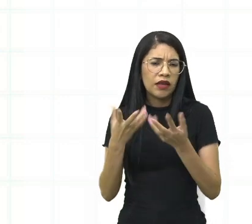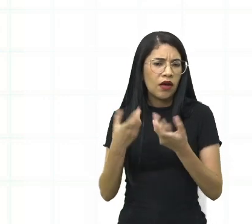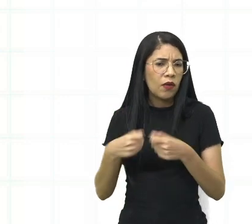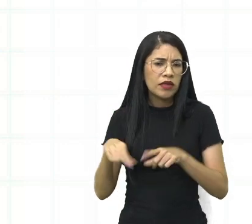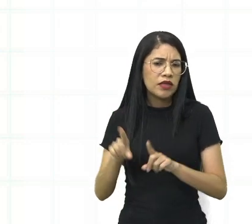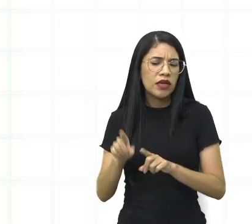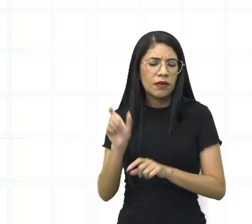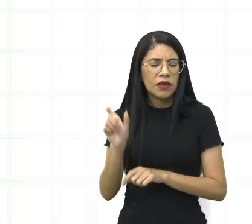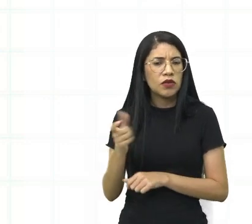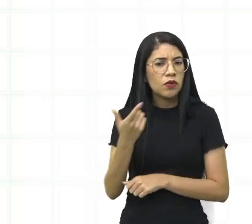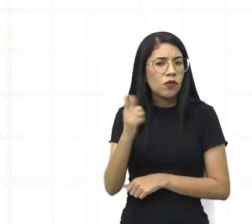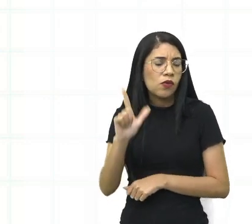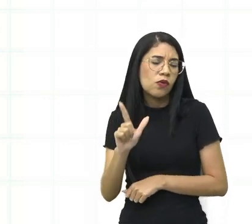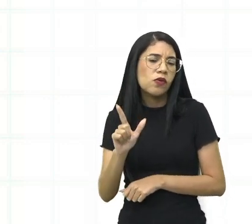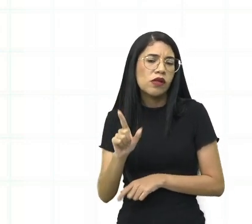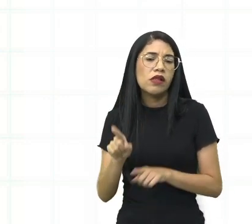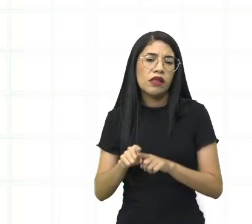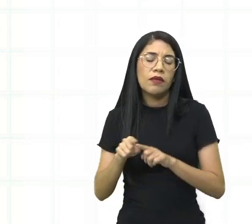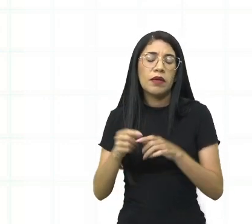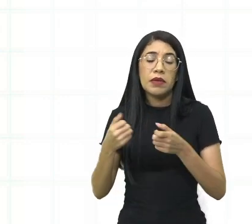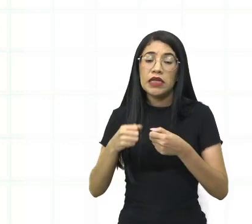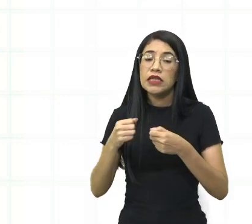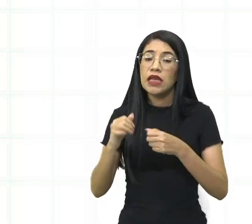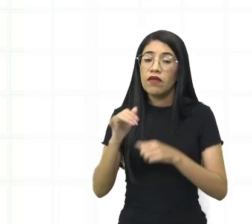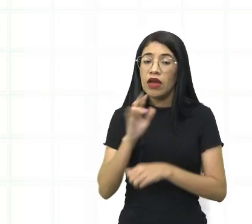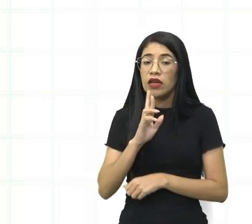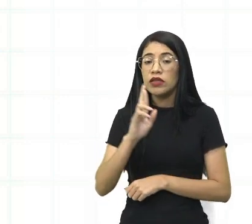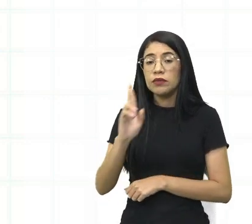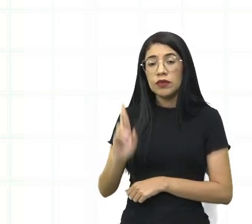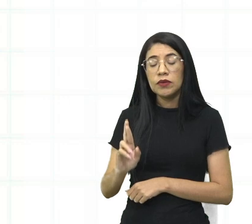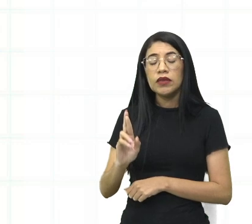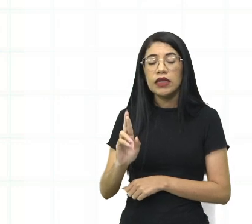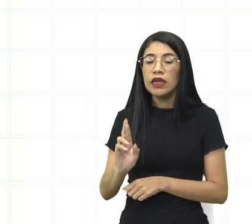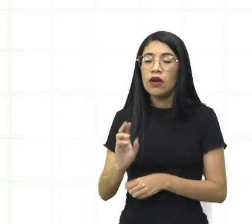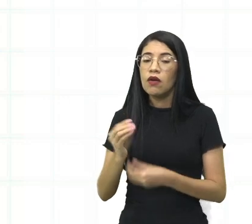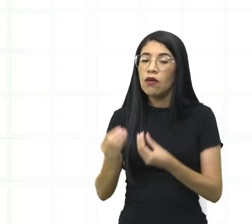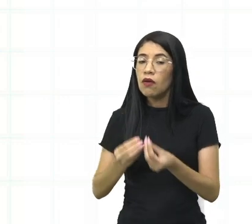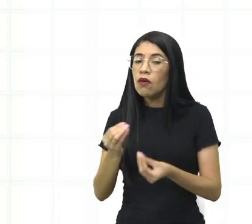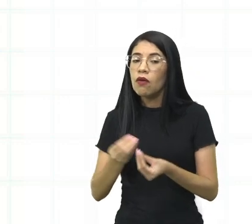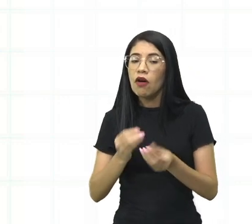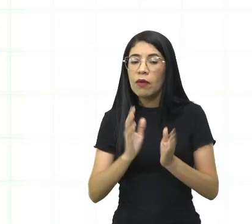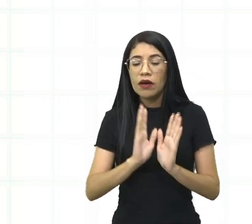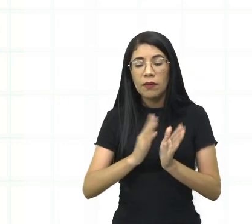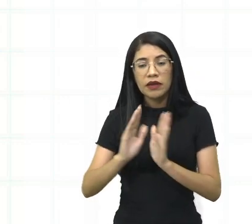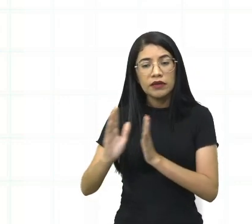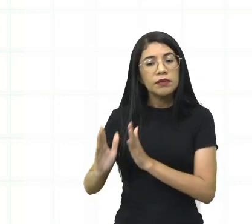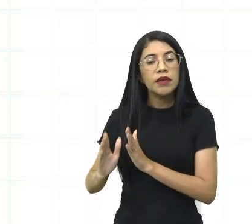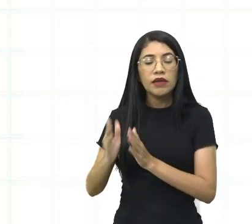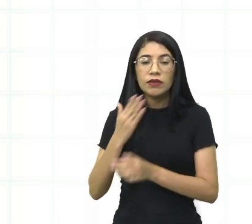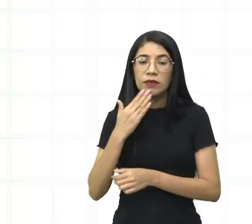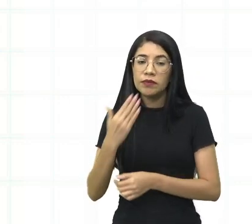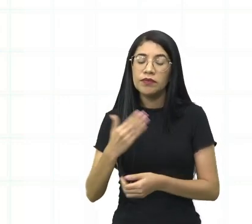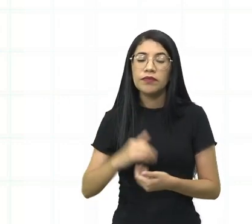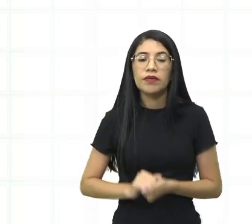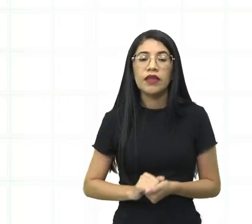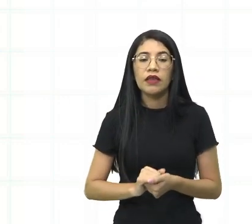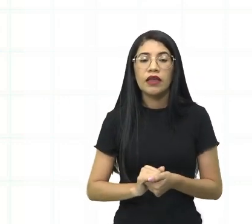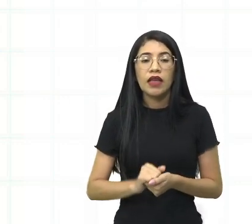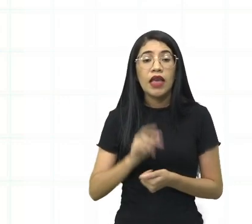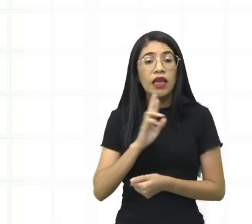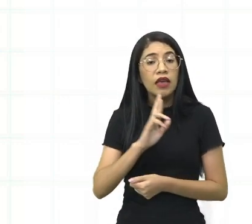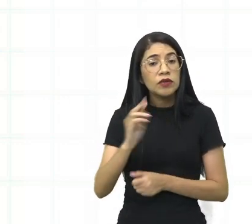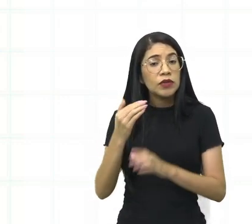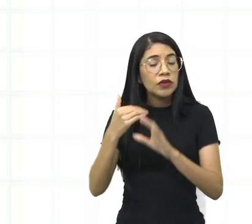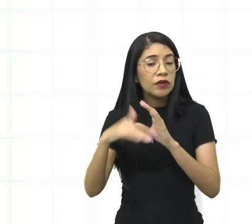terceiros, que era para eu falar com ele para poder dar andamento na solicitação. A minha resposta a esse e-mail